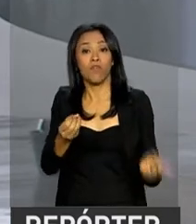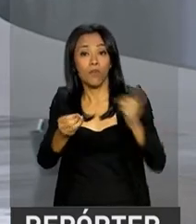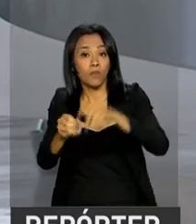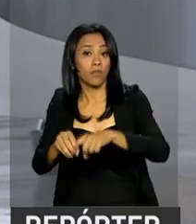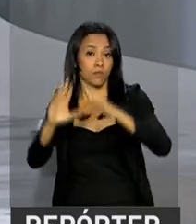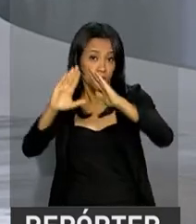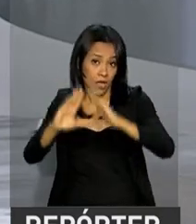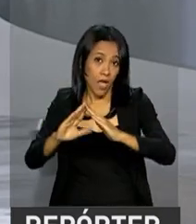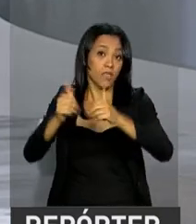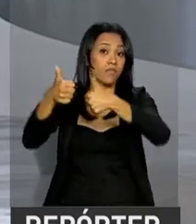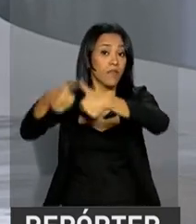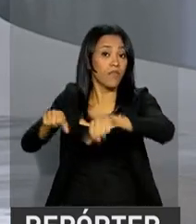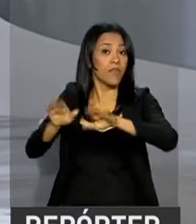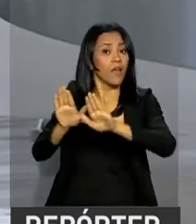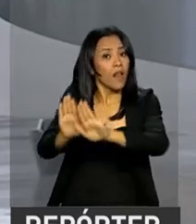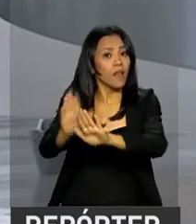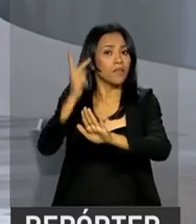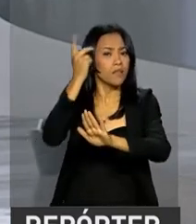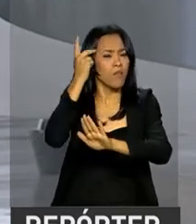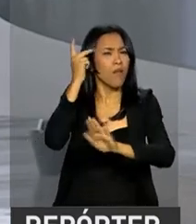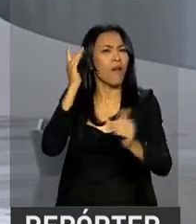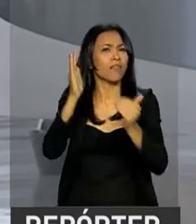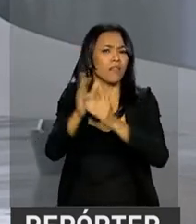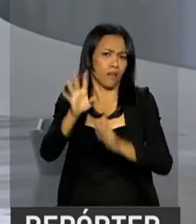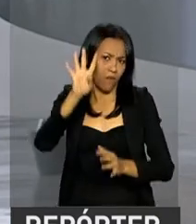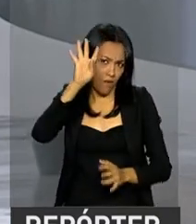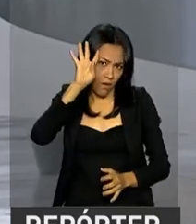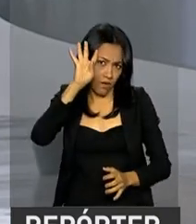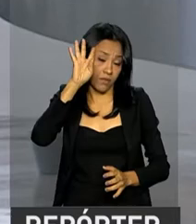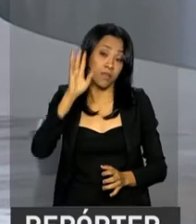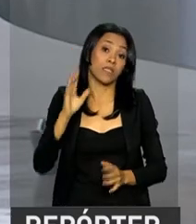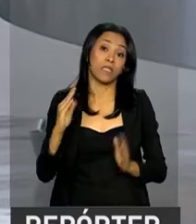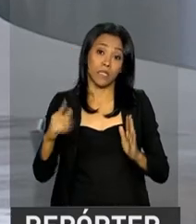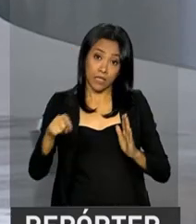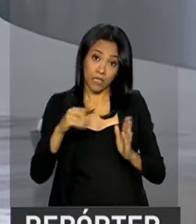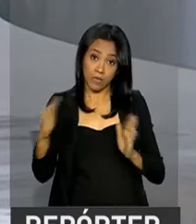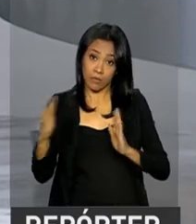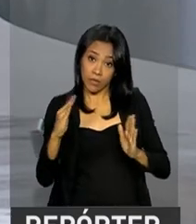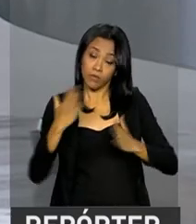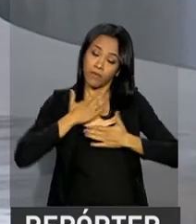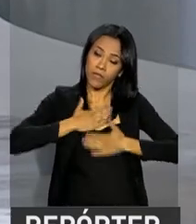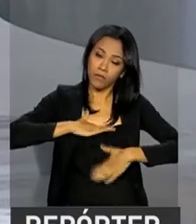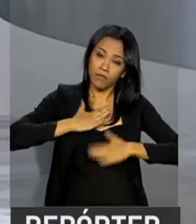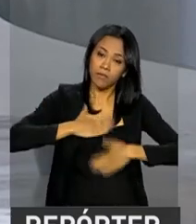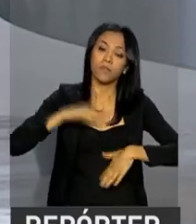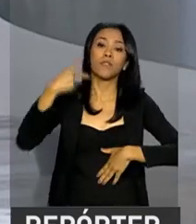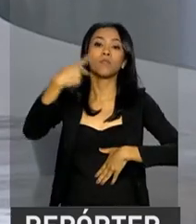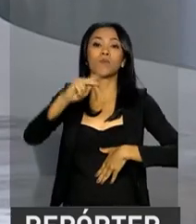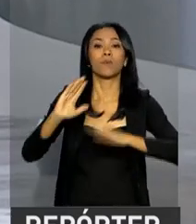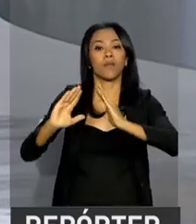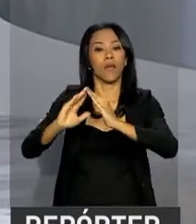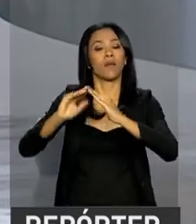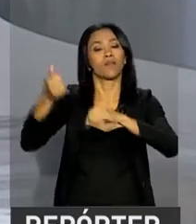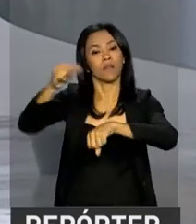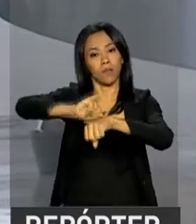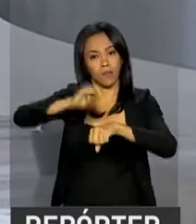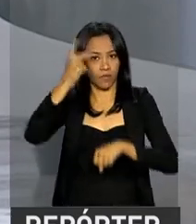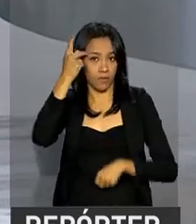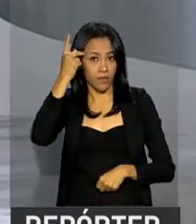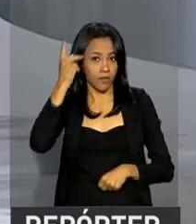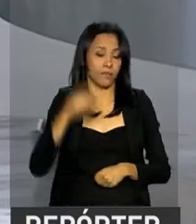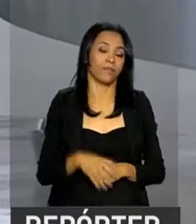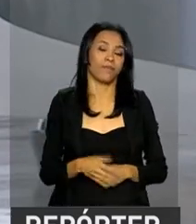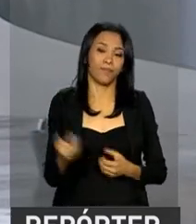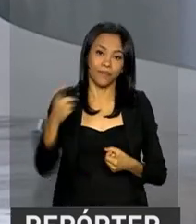permanecer em são paulo até a próxima quarta-feira até lá ele vai ficar em repouso em sua casa na capital paulista